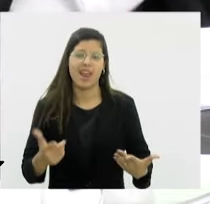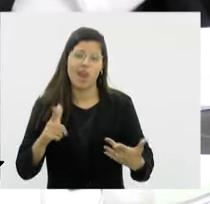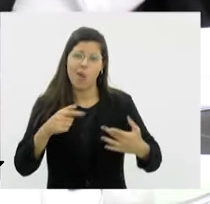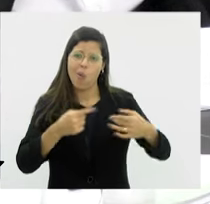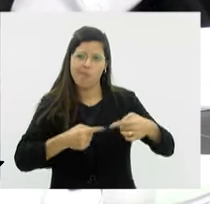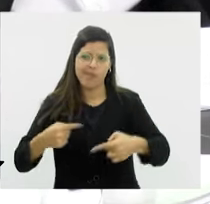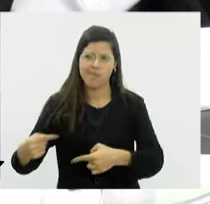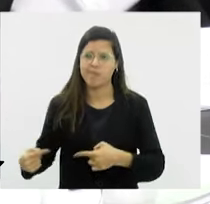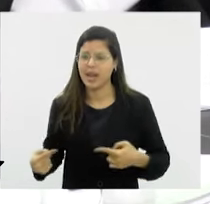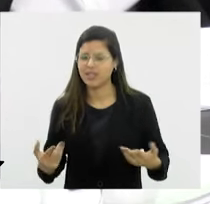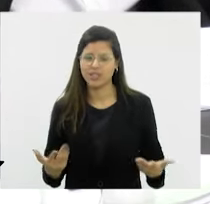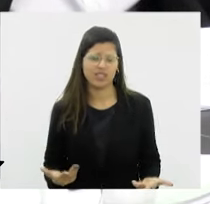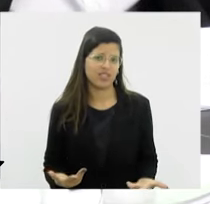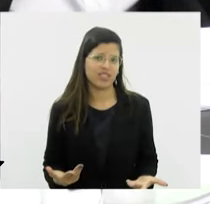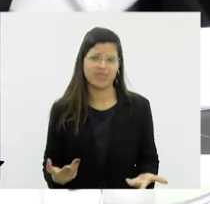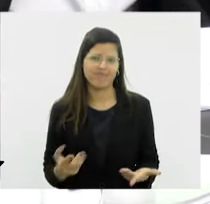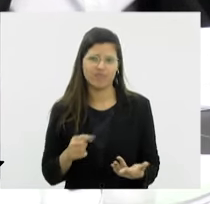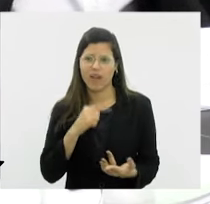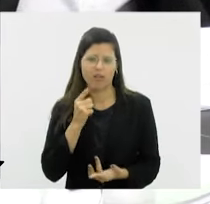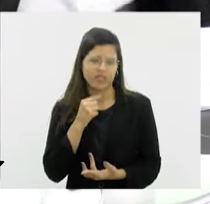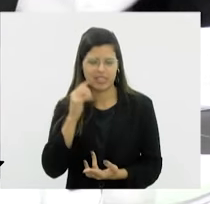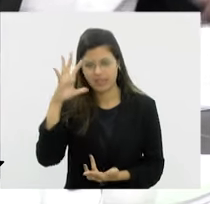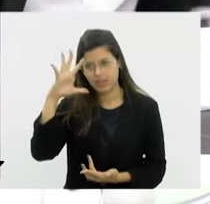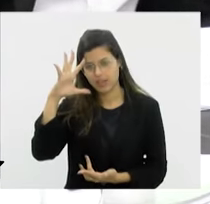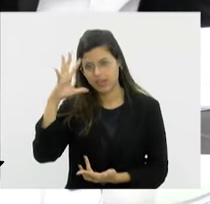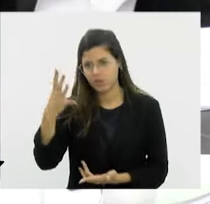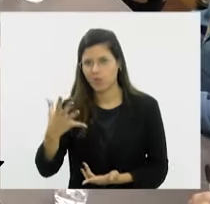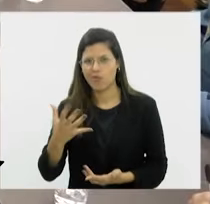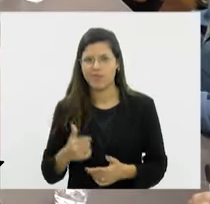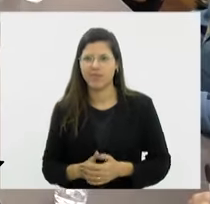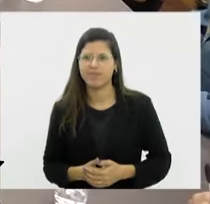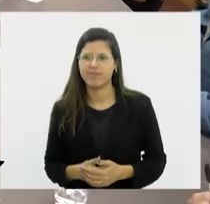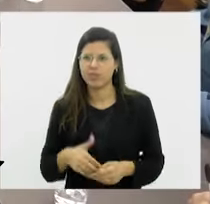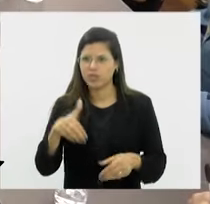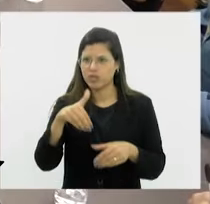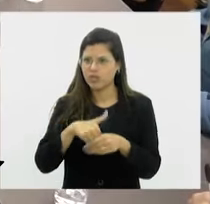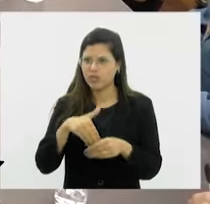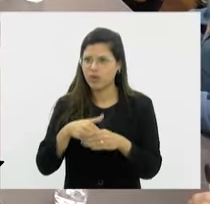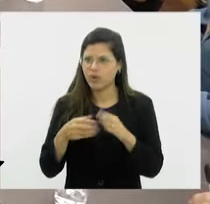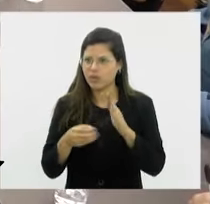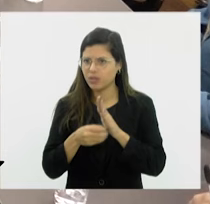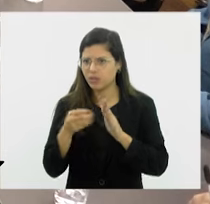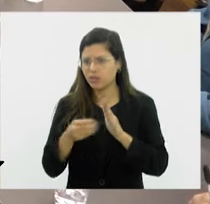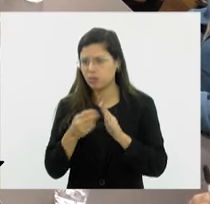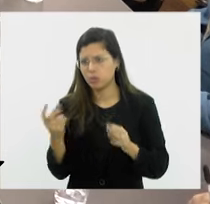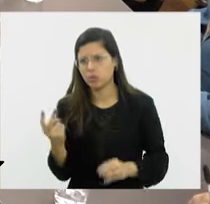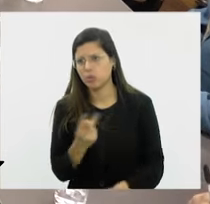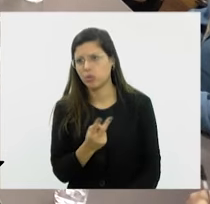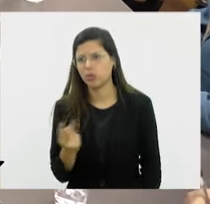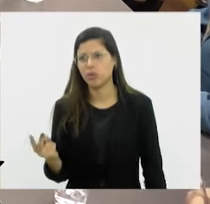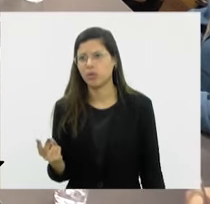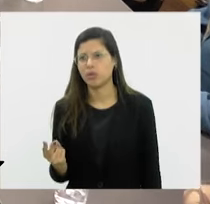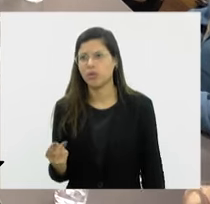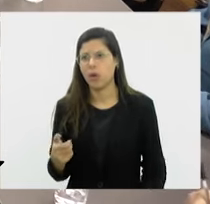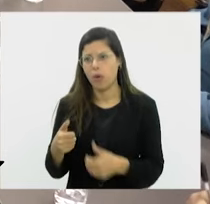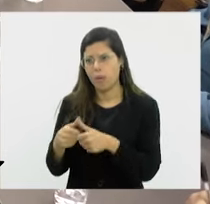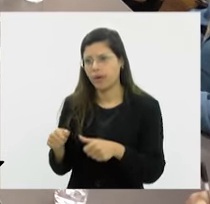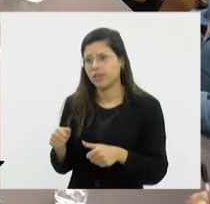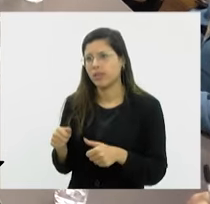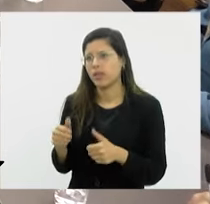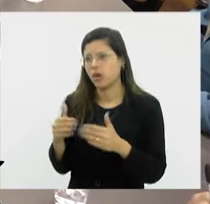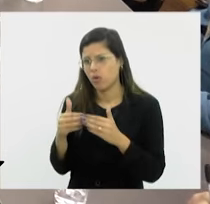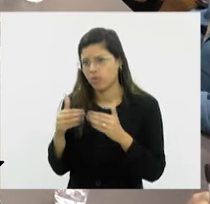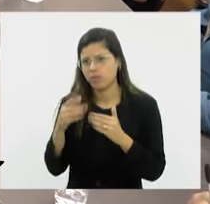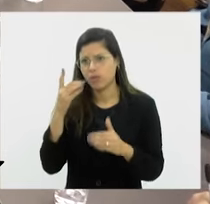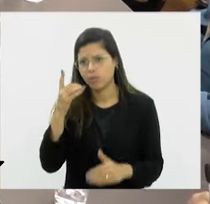ser inócua. Eu recomendo aqui que a gente vote os dois pareceres. Eu mantenho o meu parecer, até concordo com o deputado